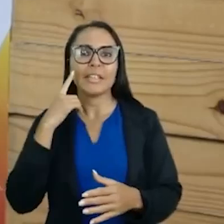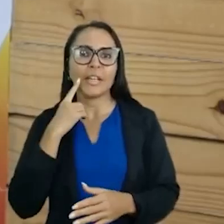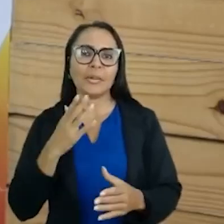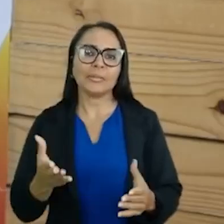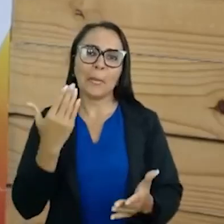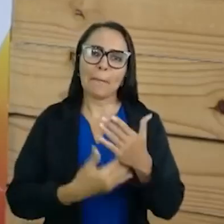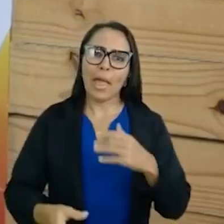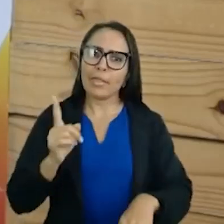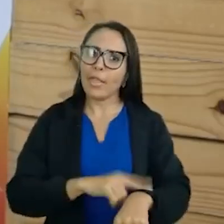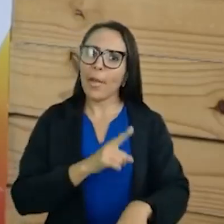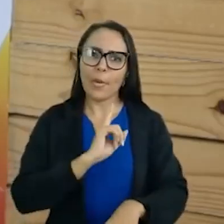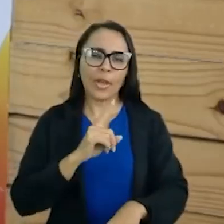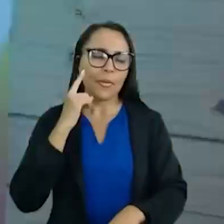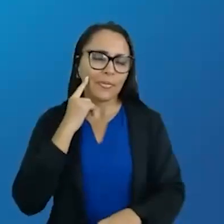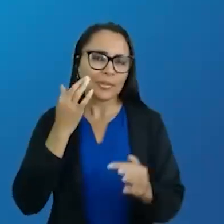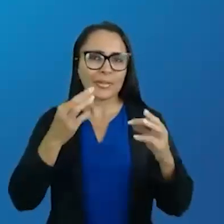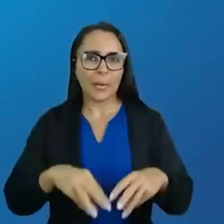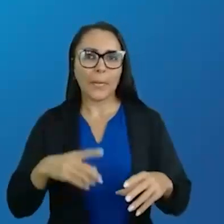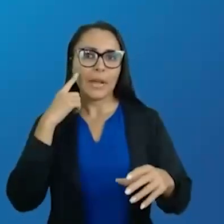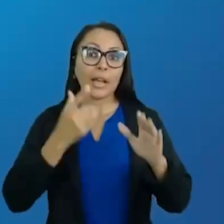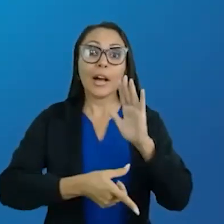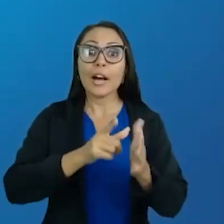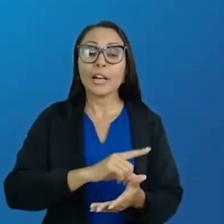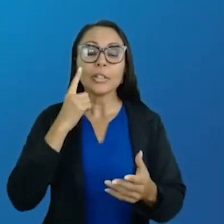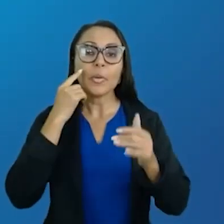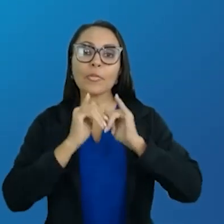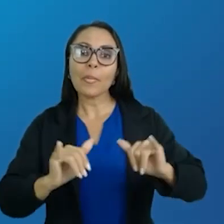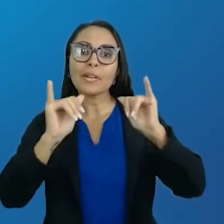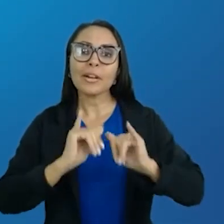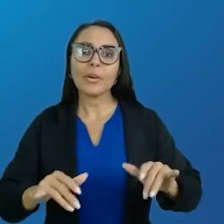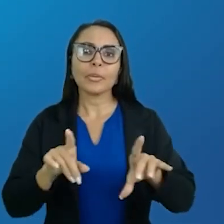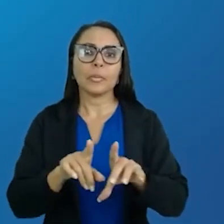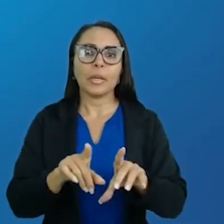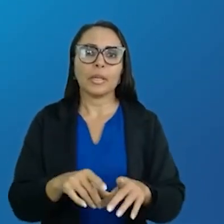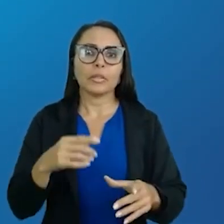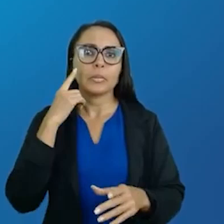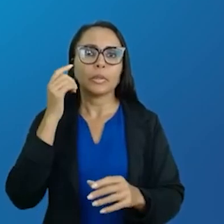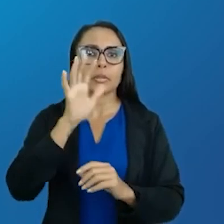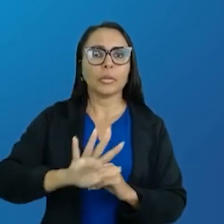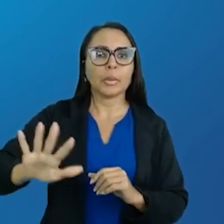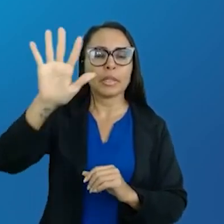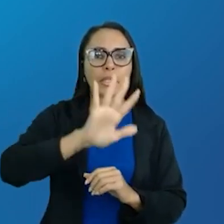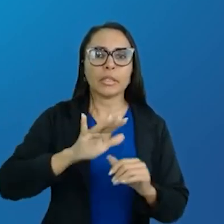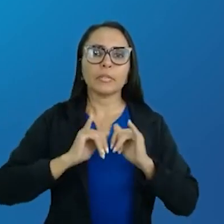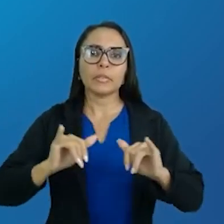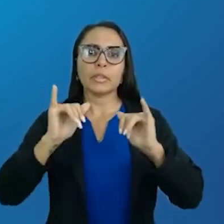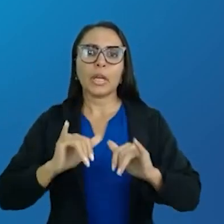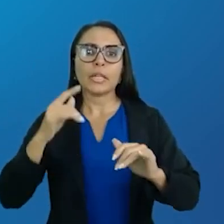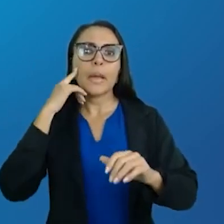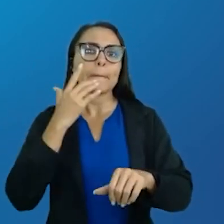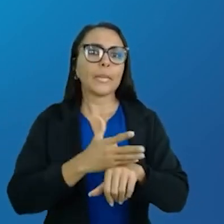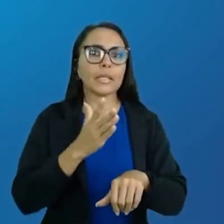não, fique aí até o final. Mas antes, já que temos a arquitetura da informação, vou falar um pouco sobre ela, a arquitetura da informação, que é a prática de decidir